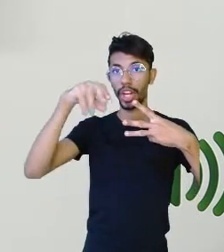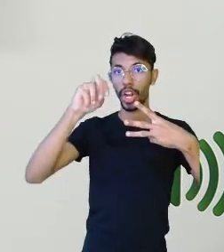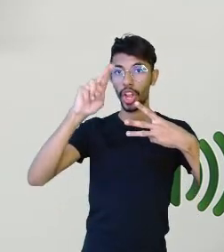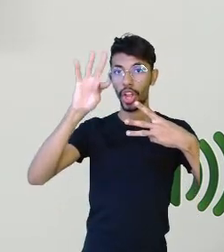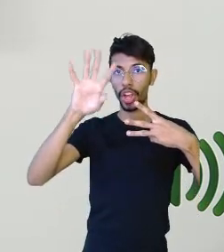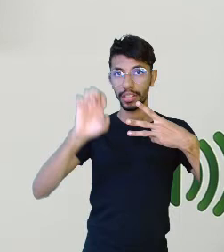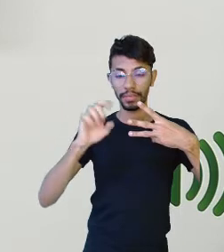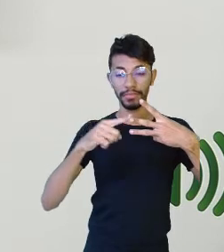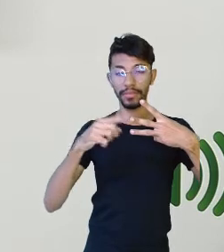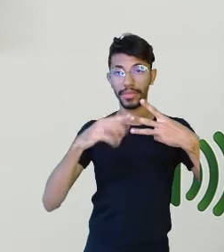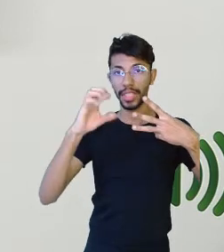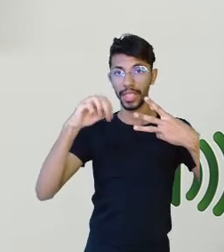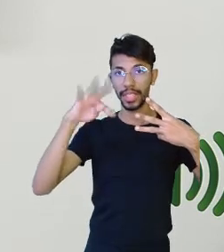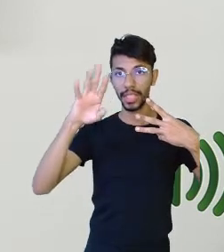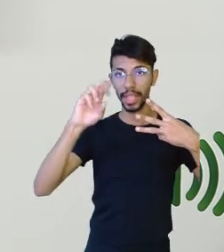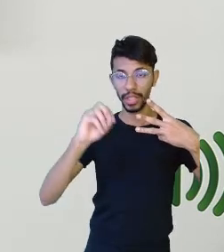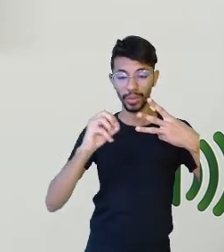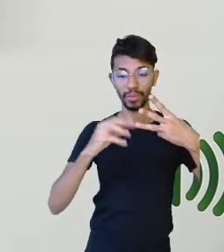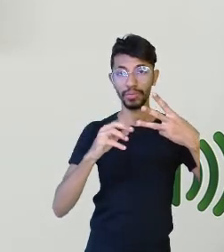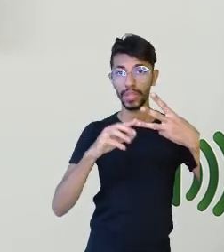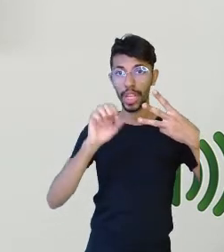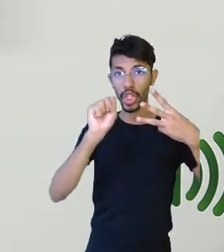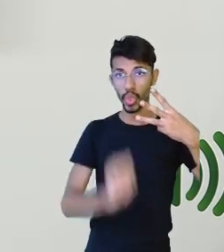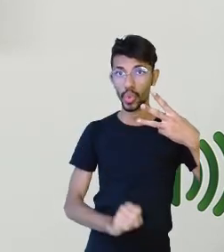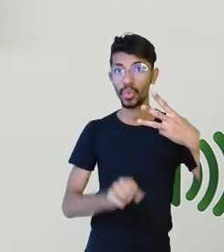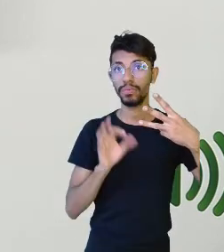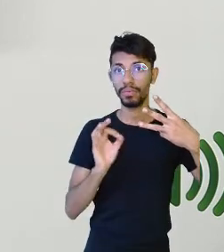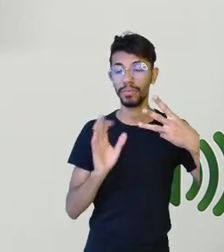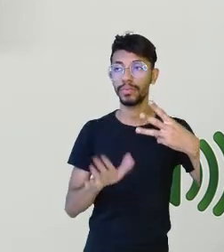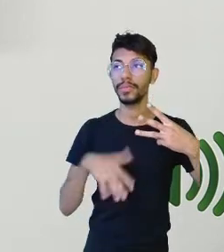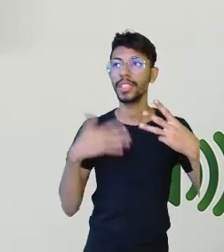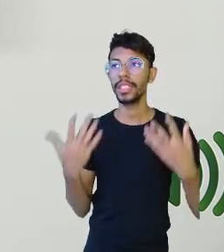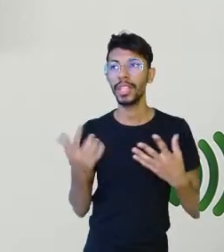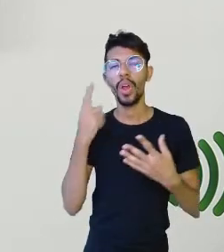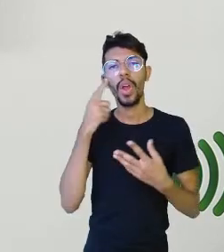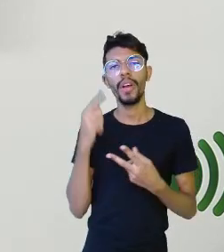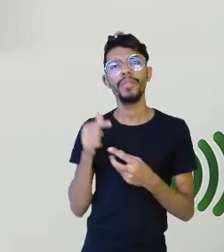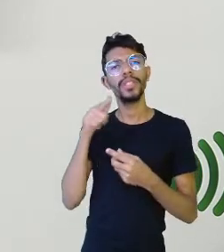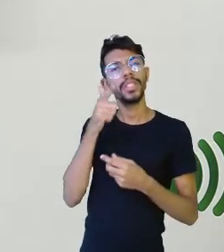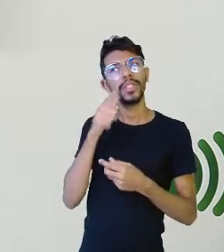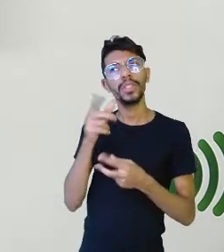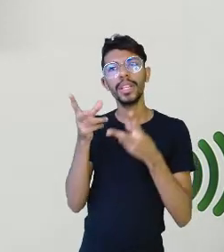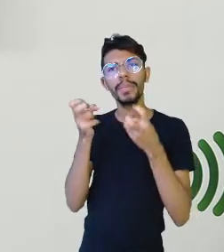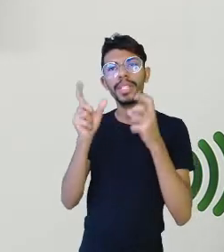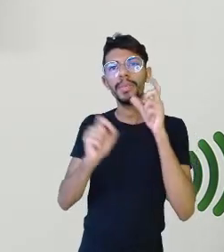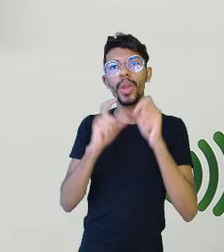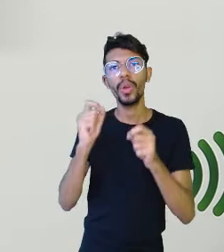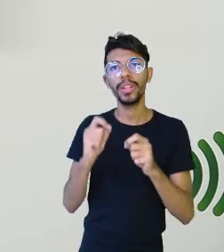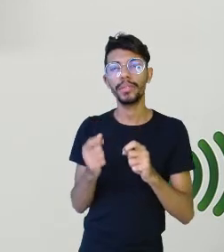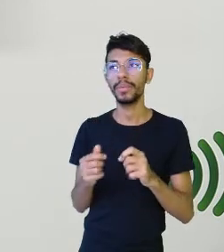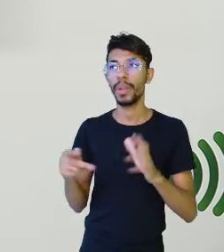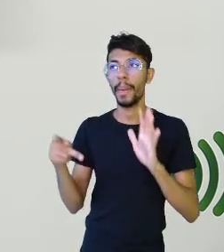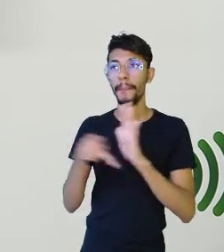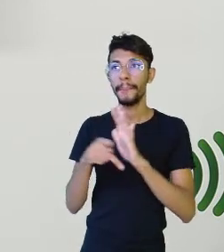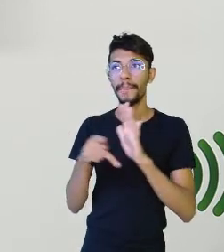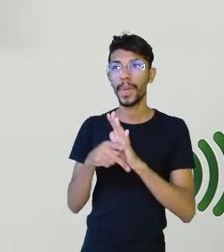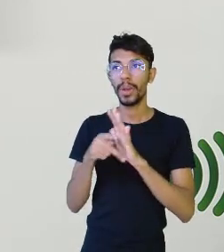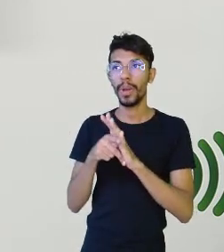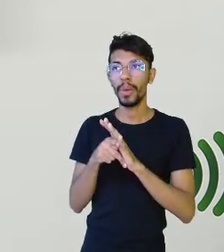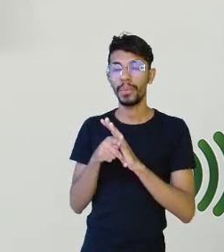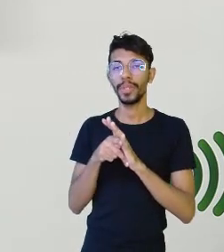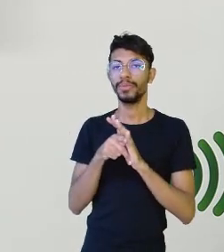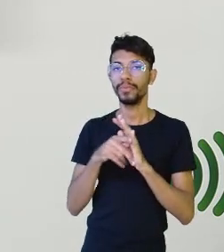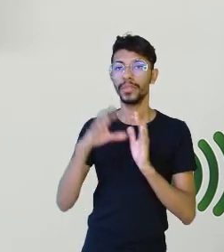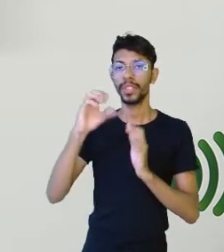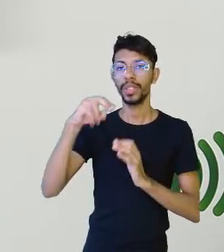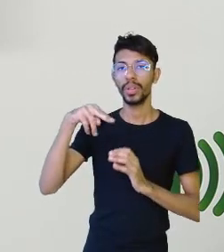assim, a imagem do mapa mundo, bem ao centro, nós temos o continente africano. Daqui a pouco eu vou mostrar ele